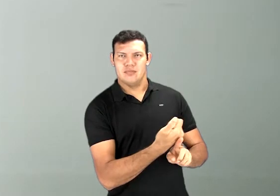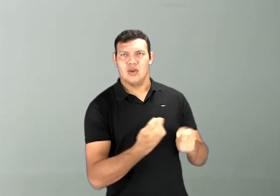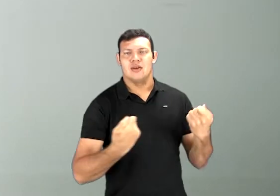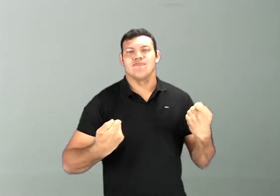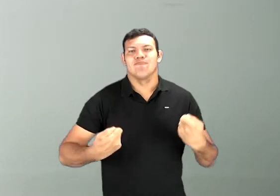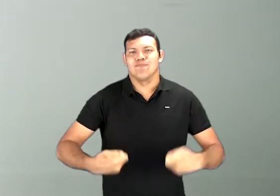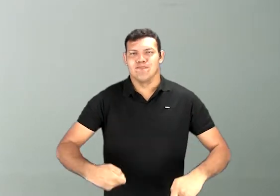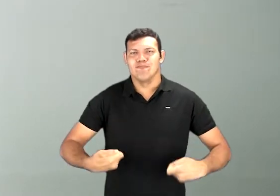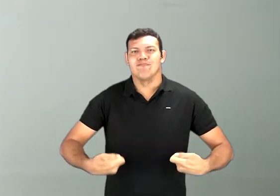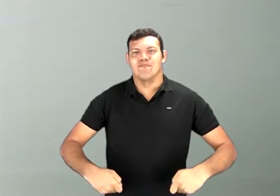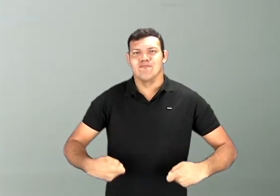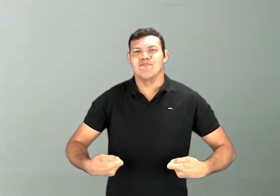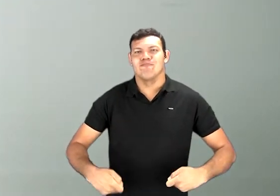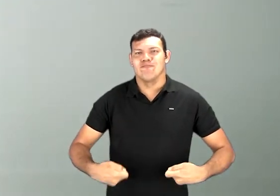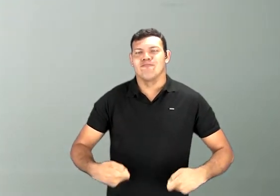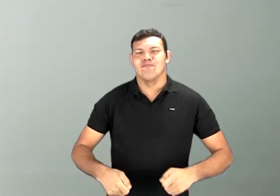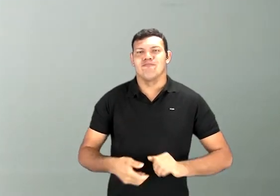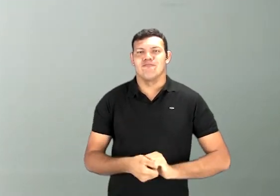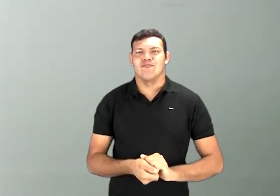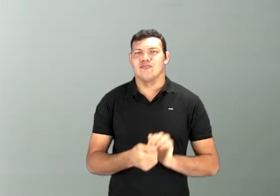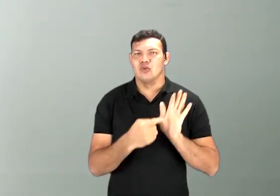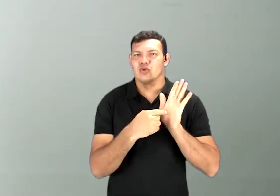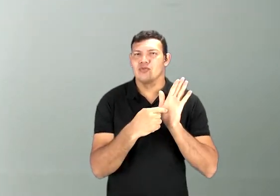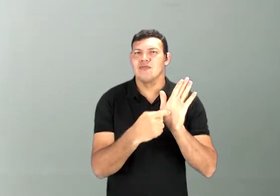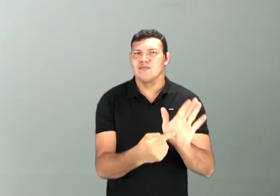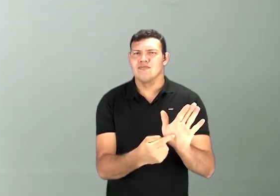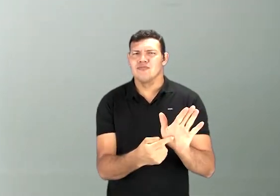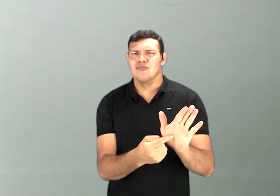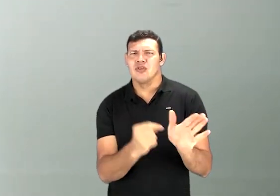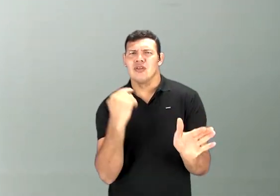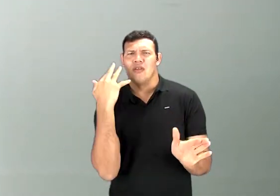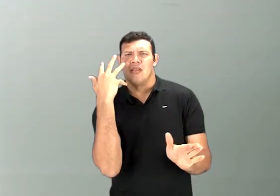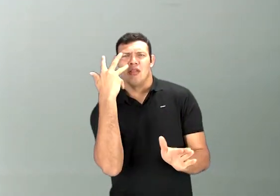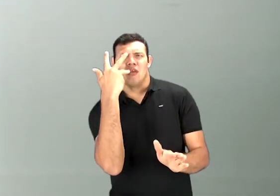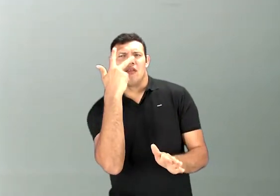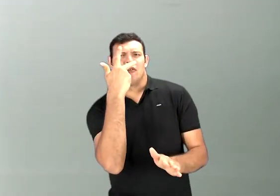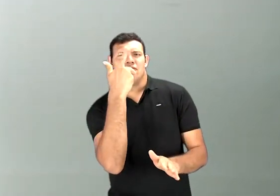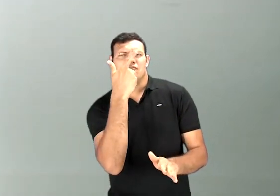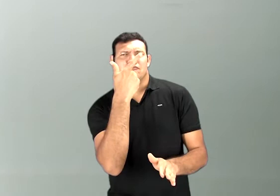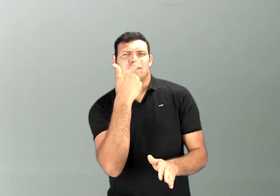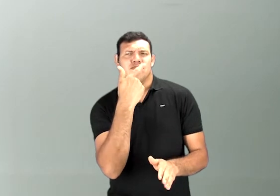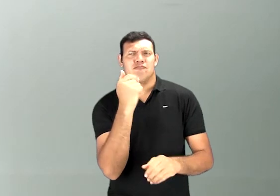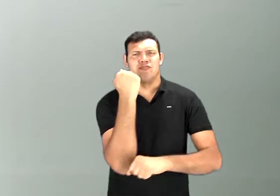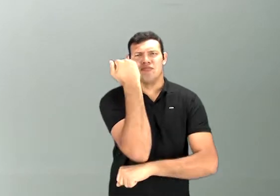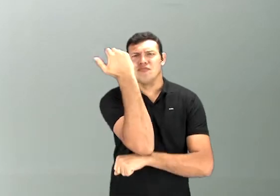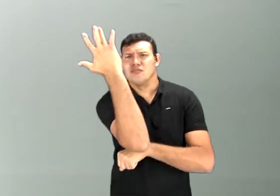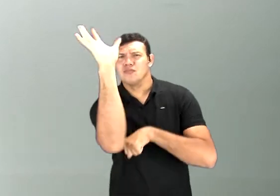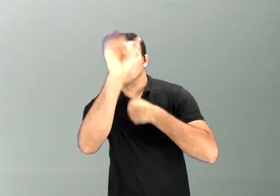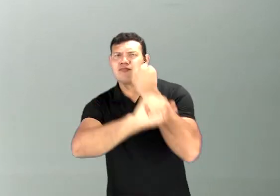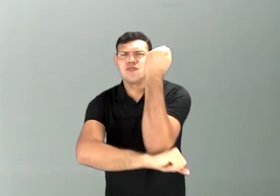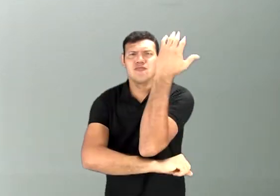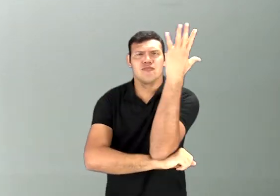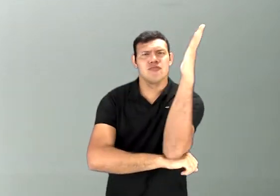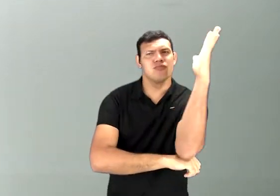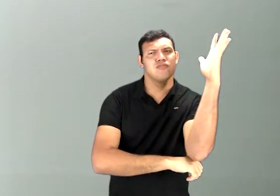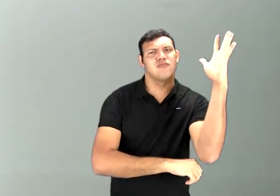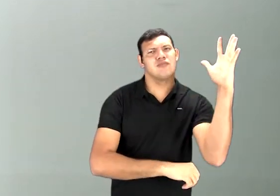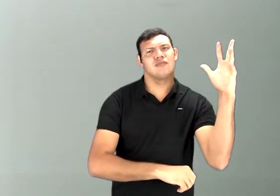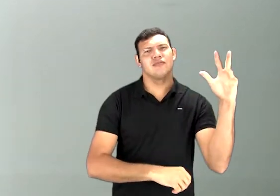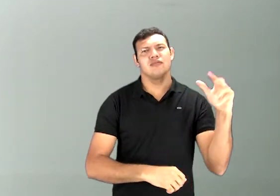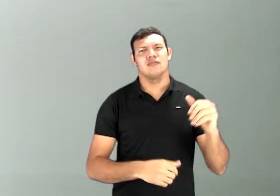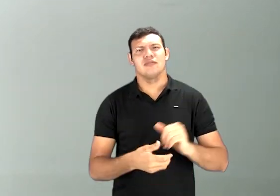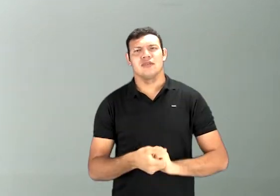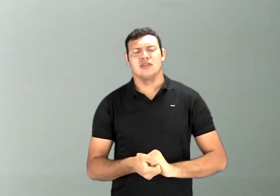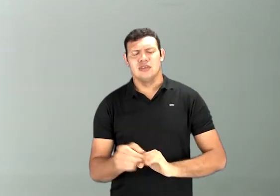estava sempre representando ideais de beleza, figuras da natureza, ideais